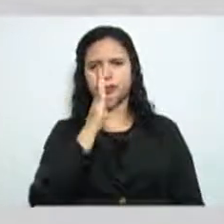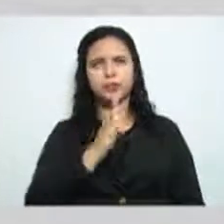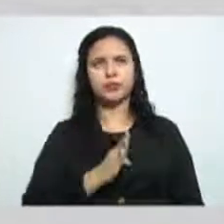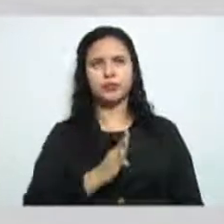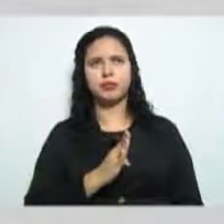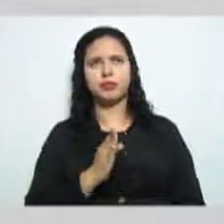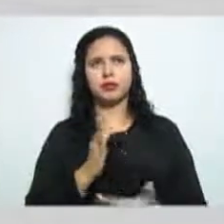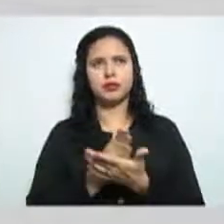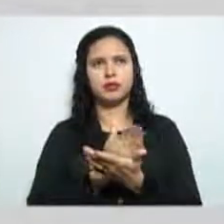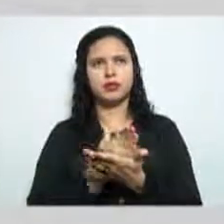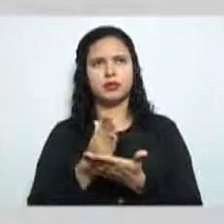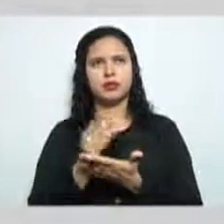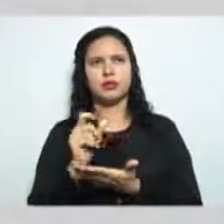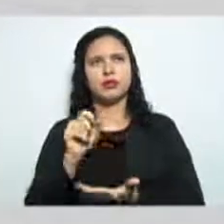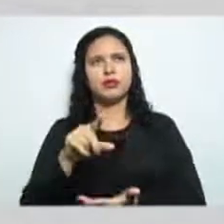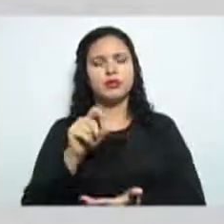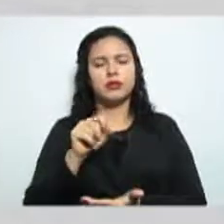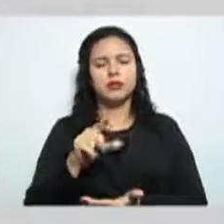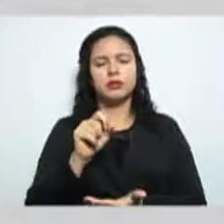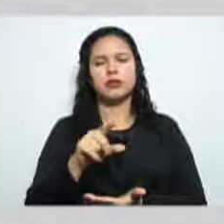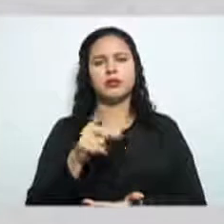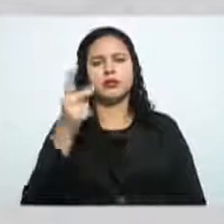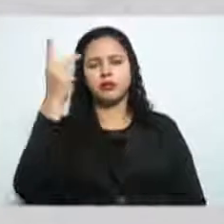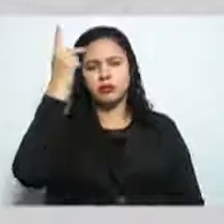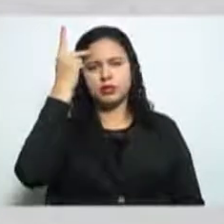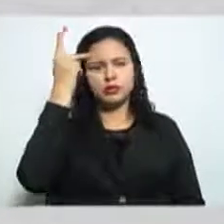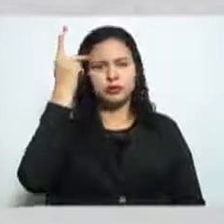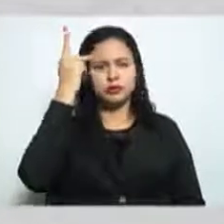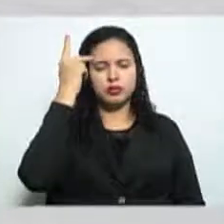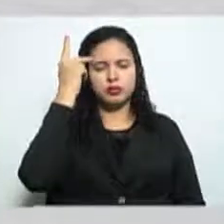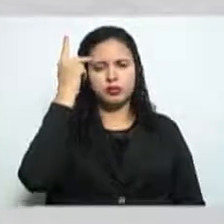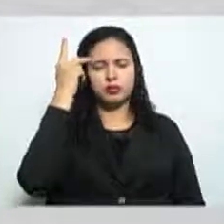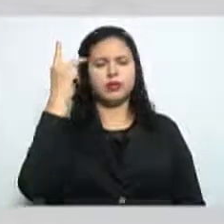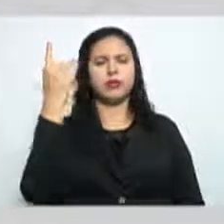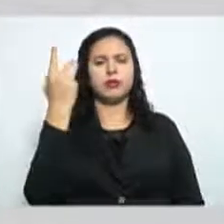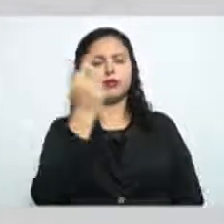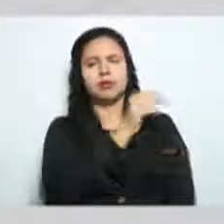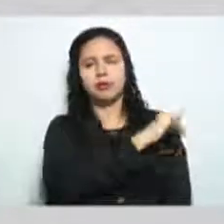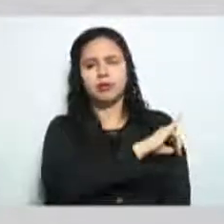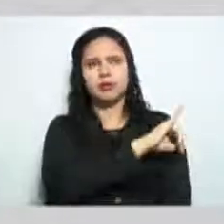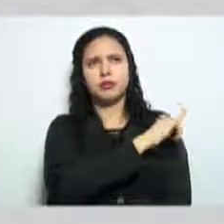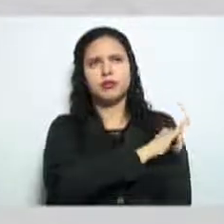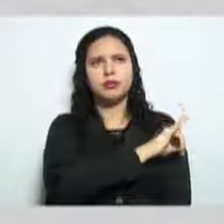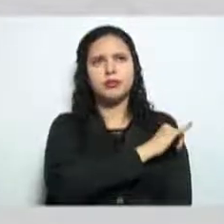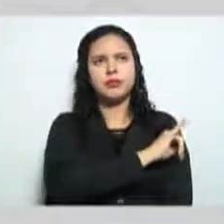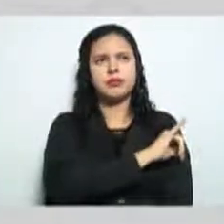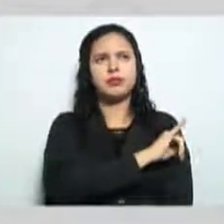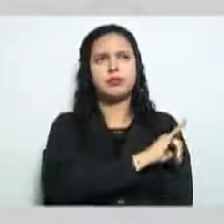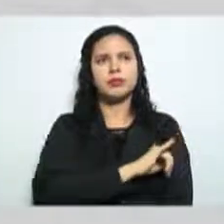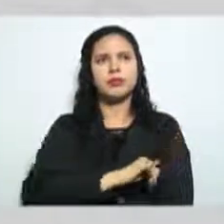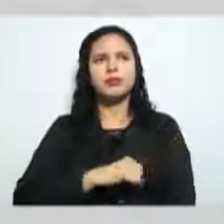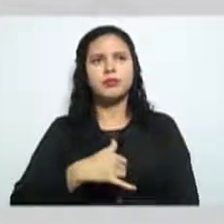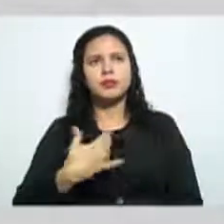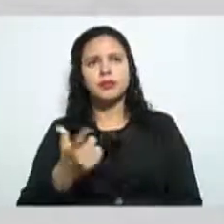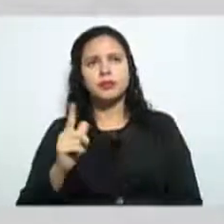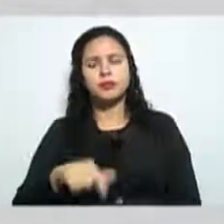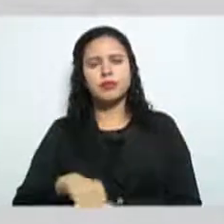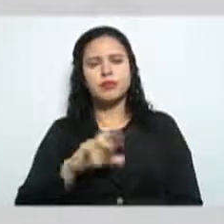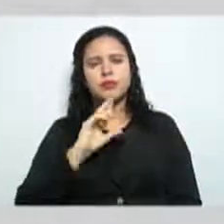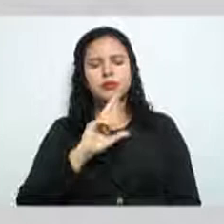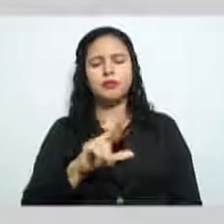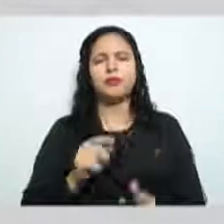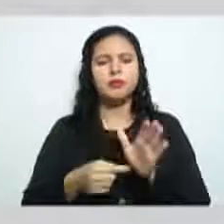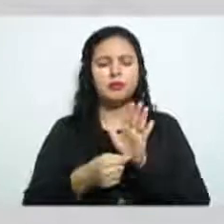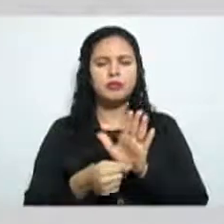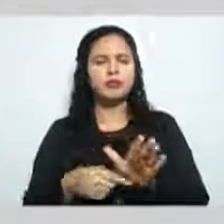alguns pontos azuis aqui, principalmente no estado de São Paulo, no Rio de Janeiro, aqui é Brasília. Esse é um resultado que mostra